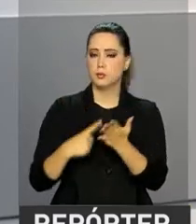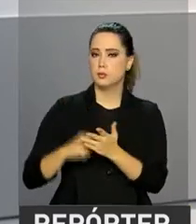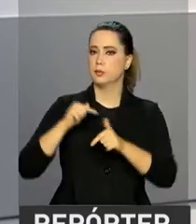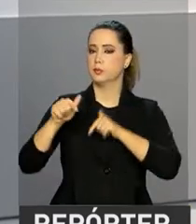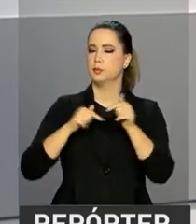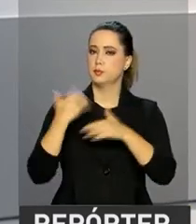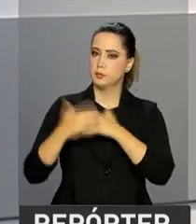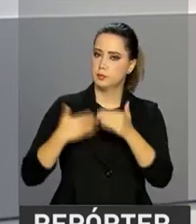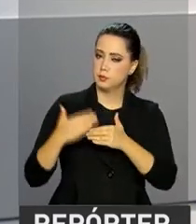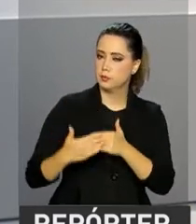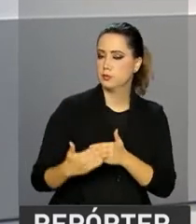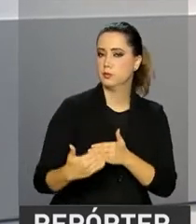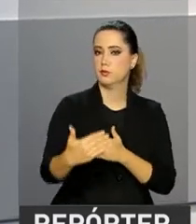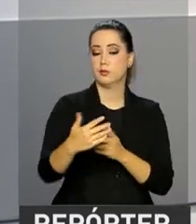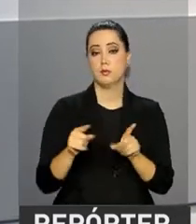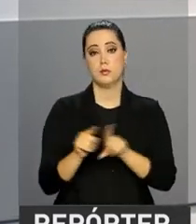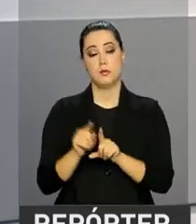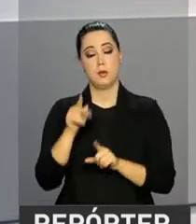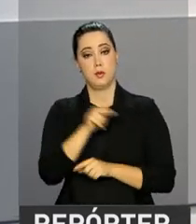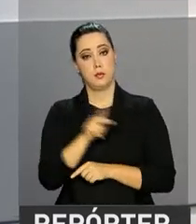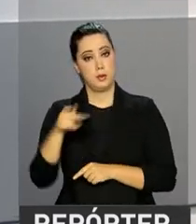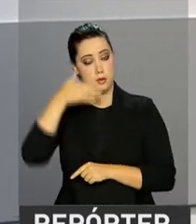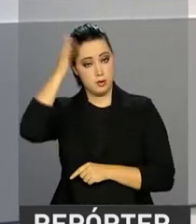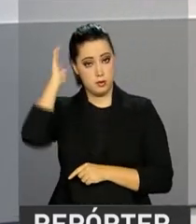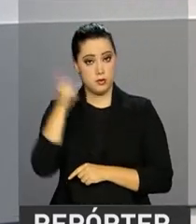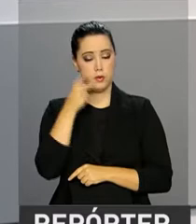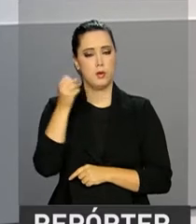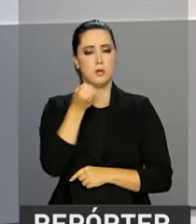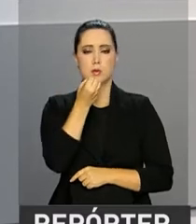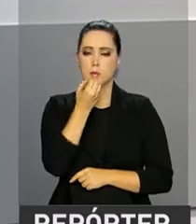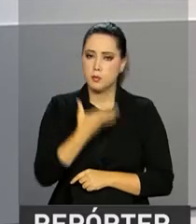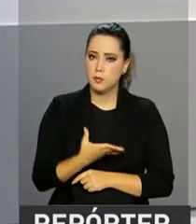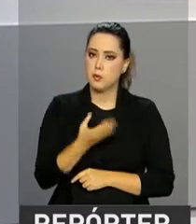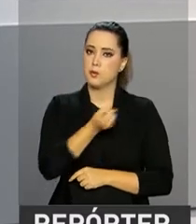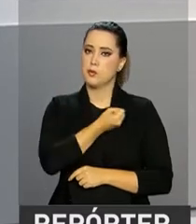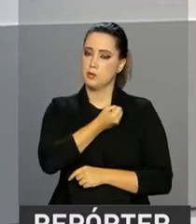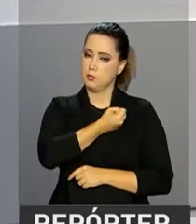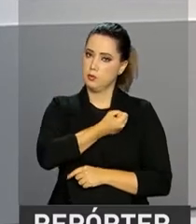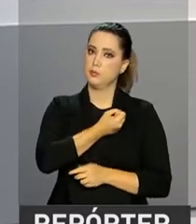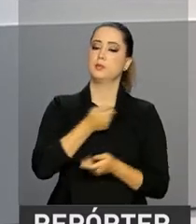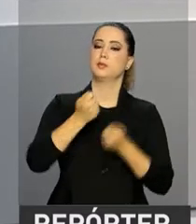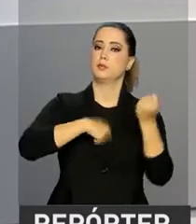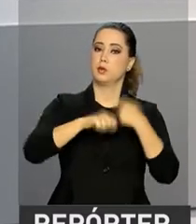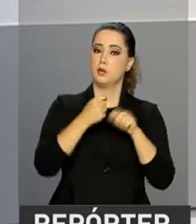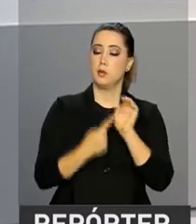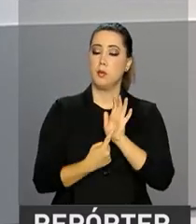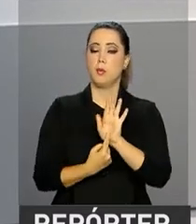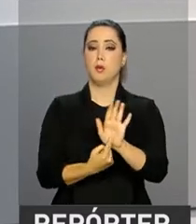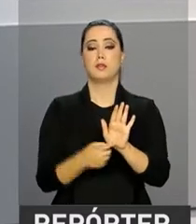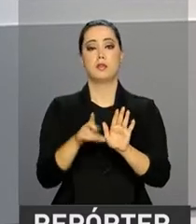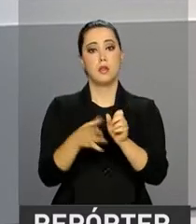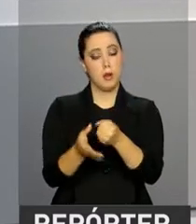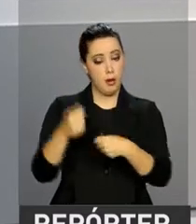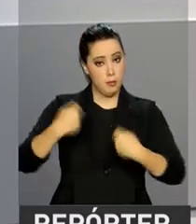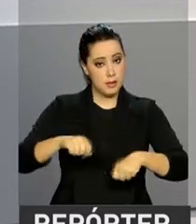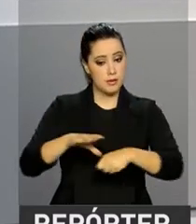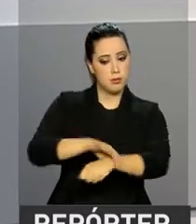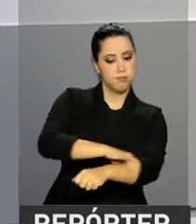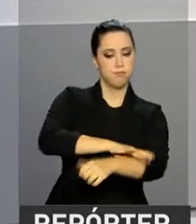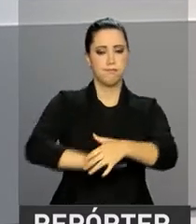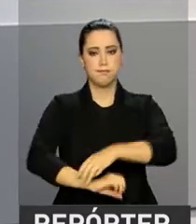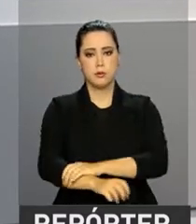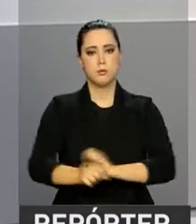meses segundo o presidente os bons números da economia sinalizam que é hora de arregaçar as mangas e dobrar os